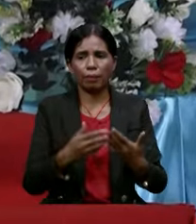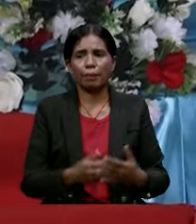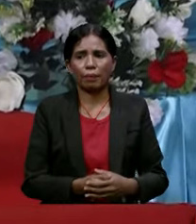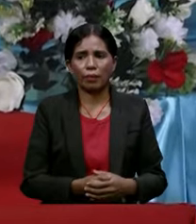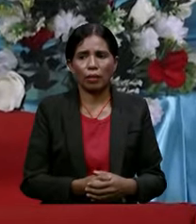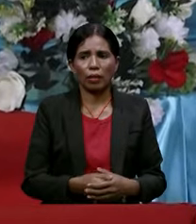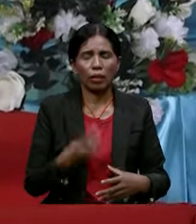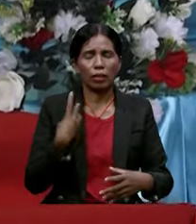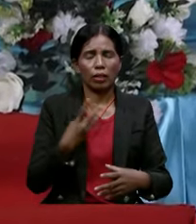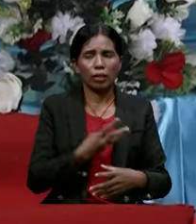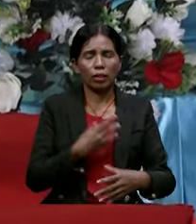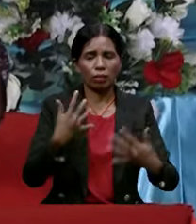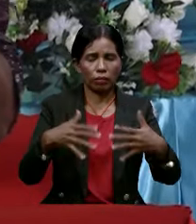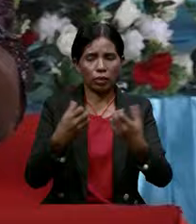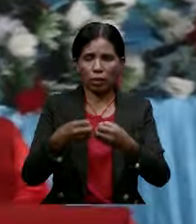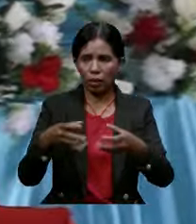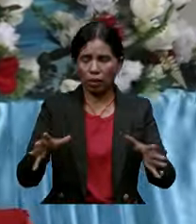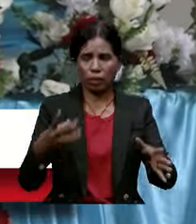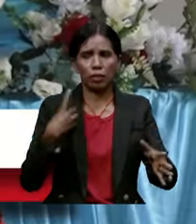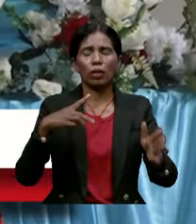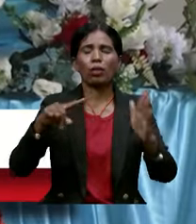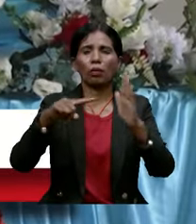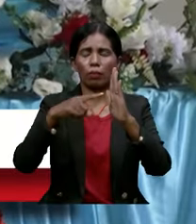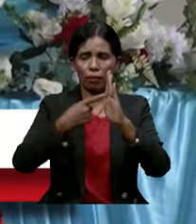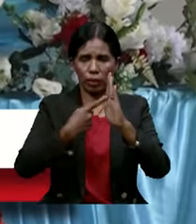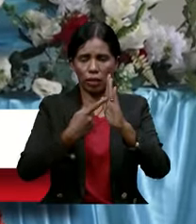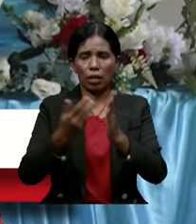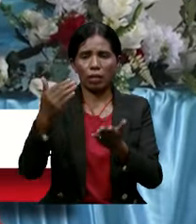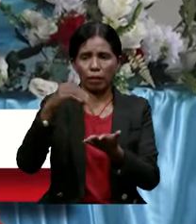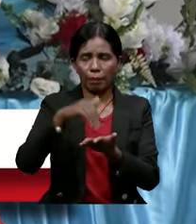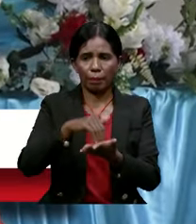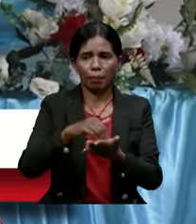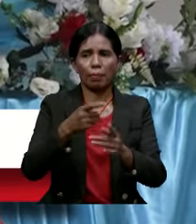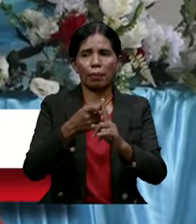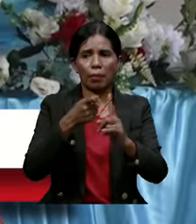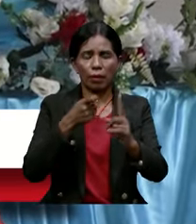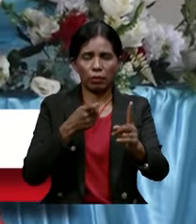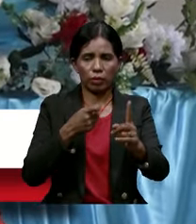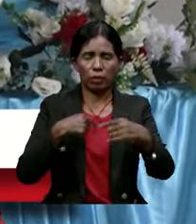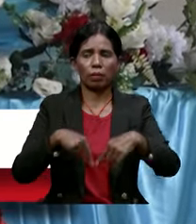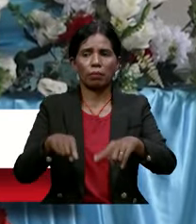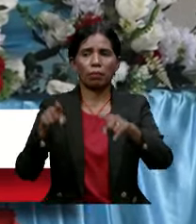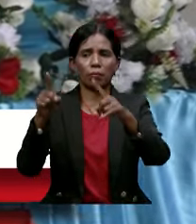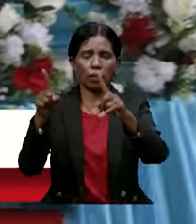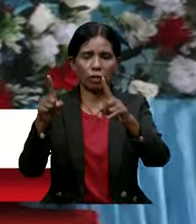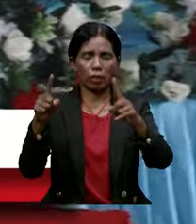puno ita lakun dia ita uvali husine maka